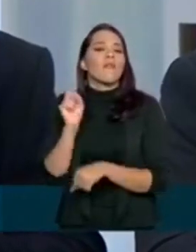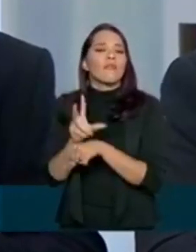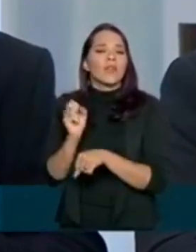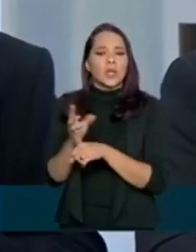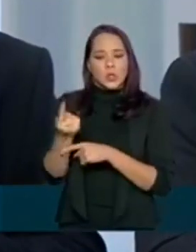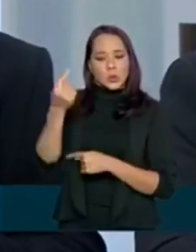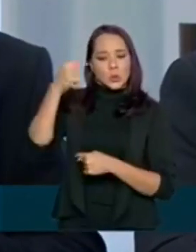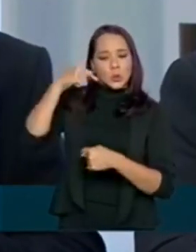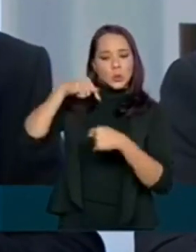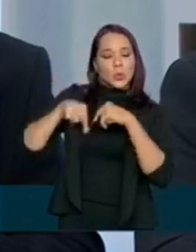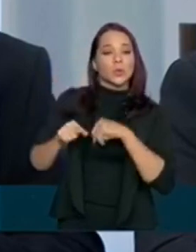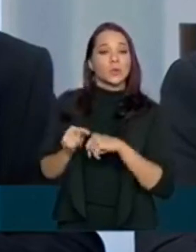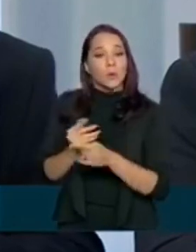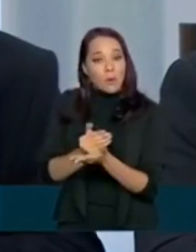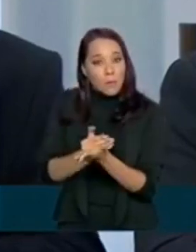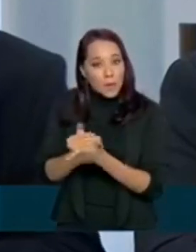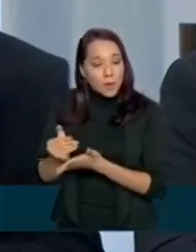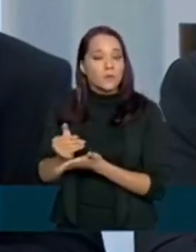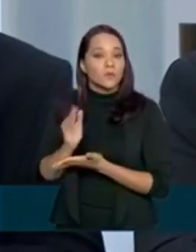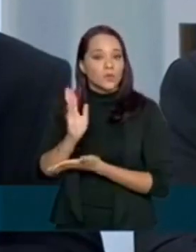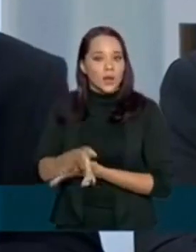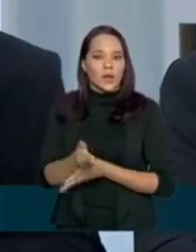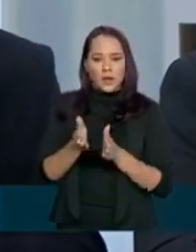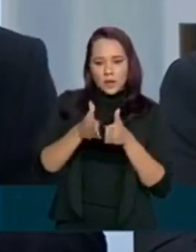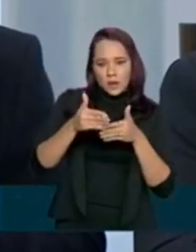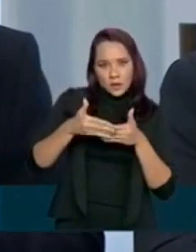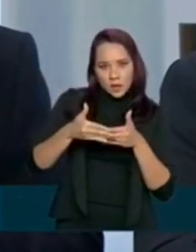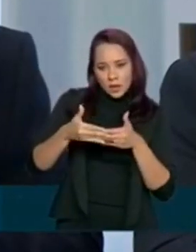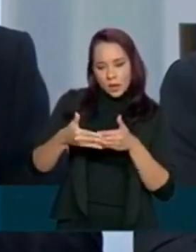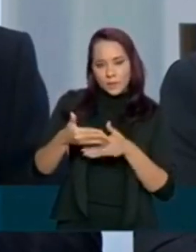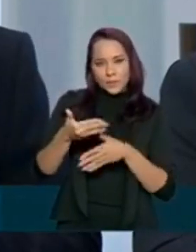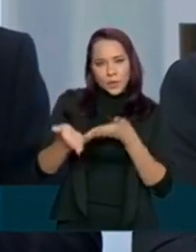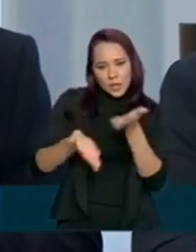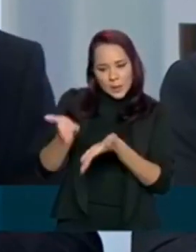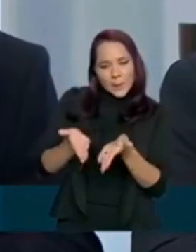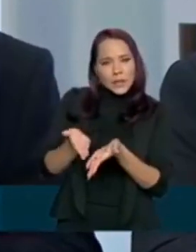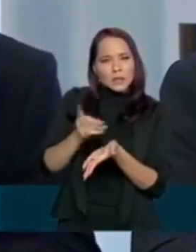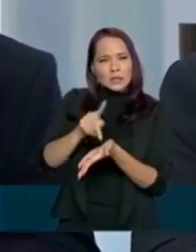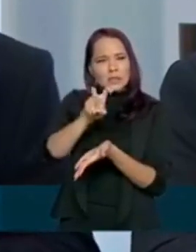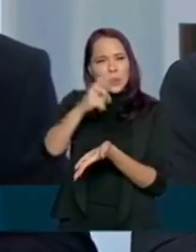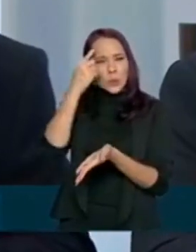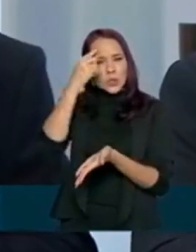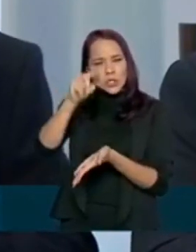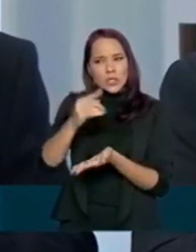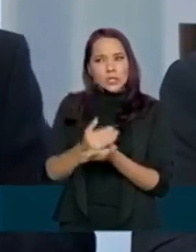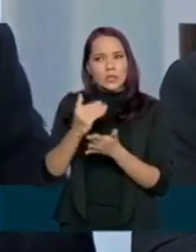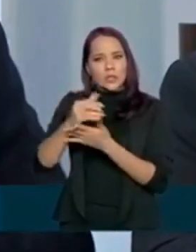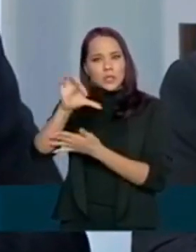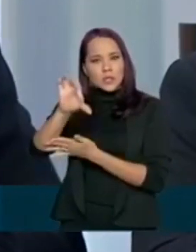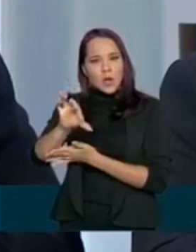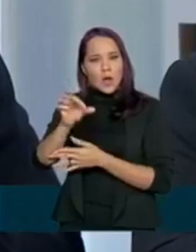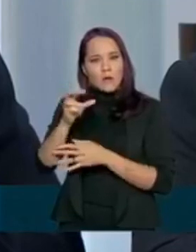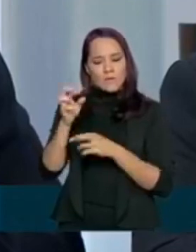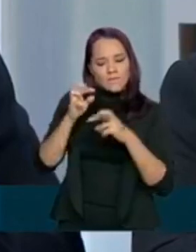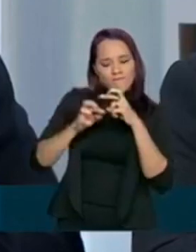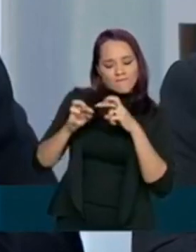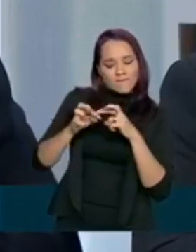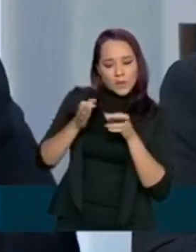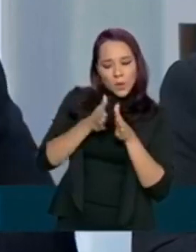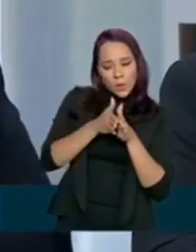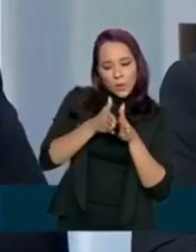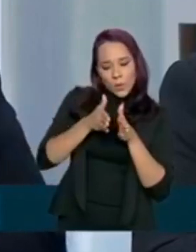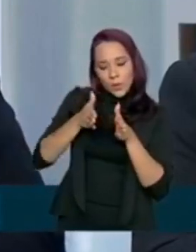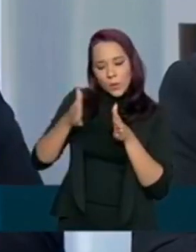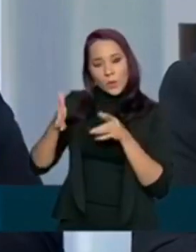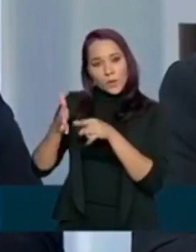no início do protocolo e ao longo do tratamento que dura cinco dias e mais nove dias de observação então nós conseguimos